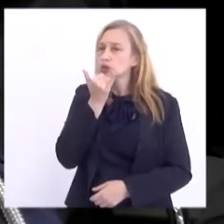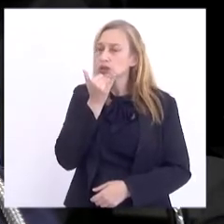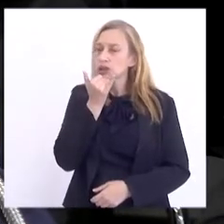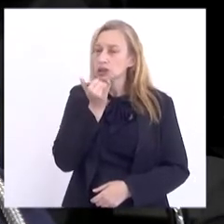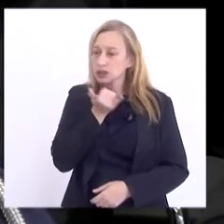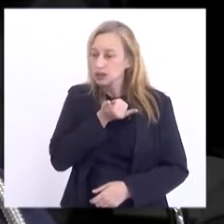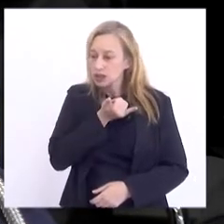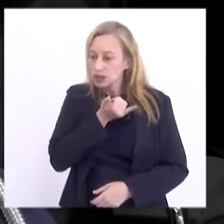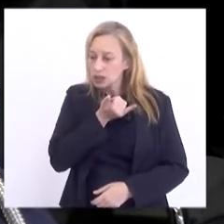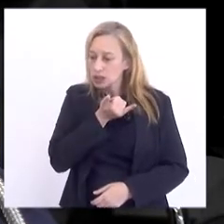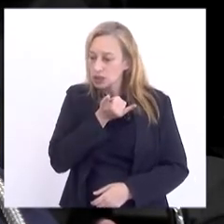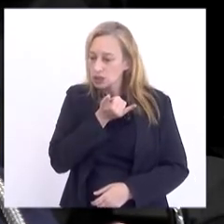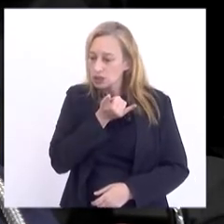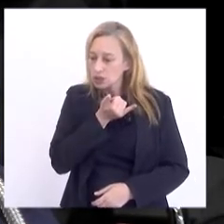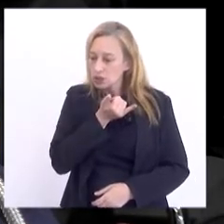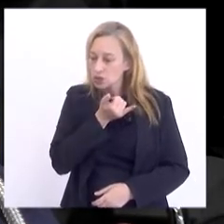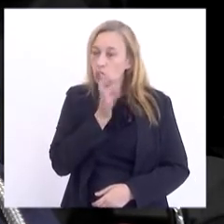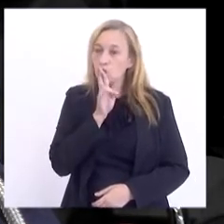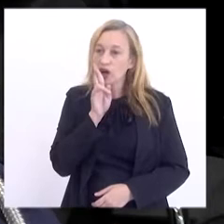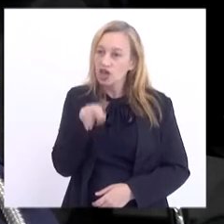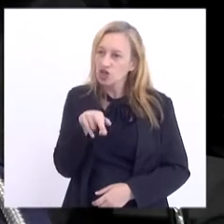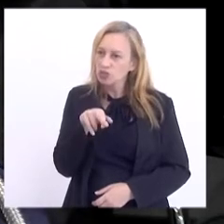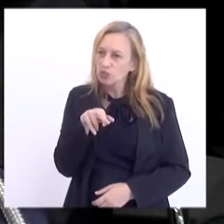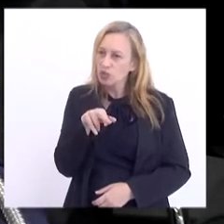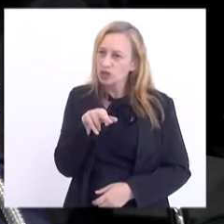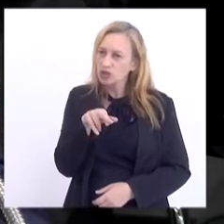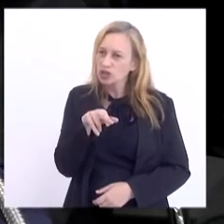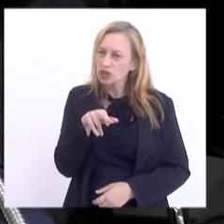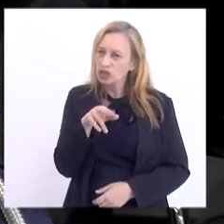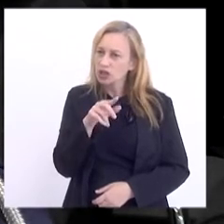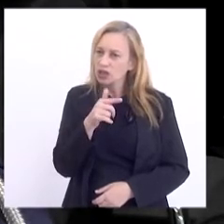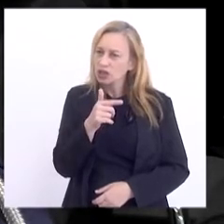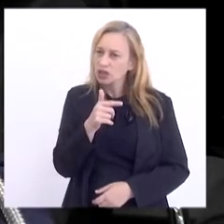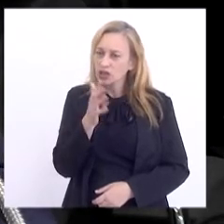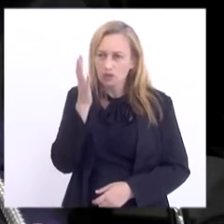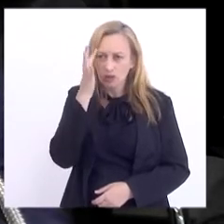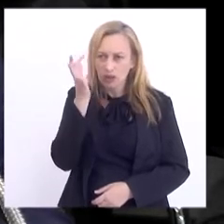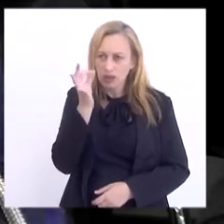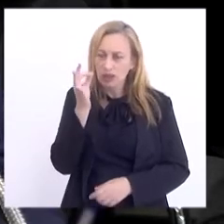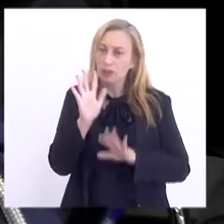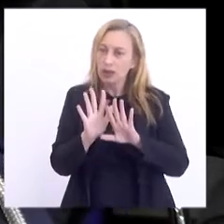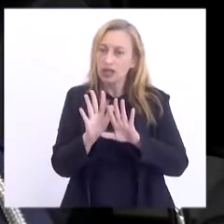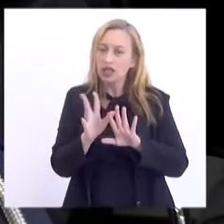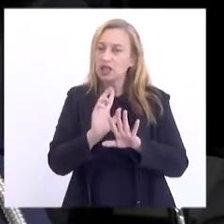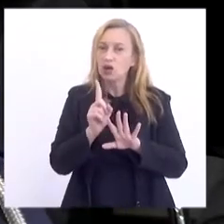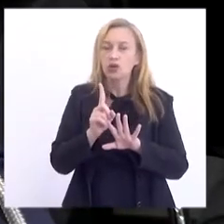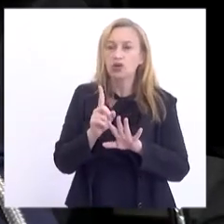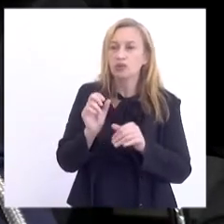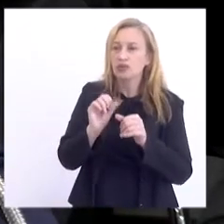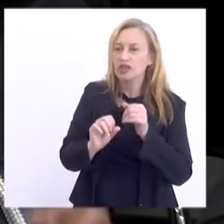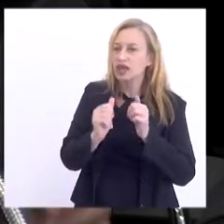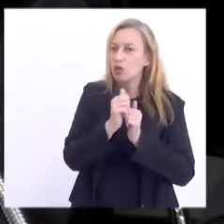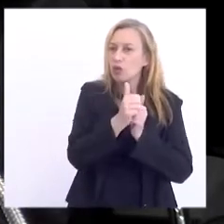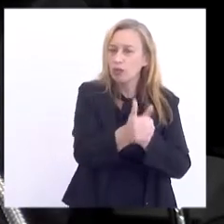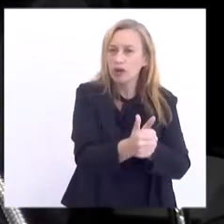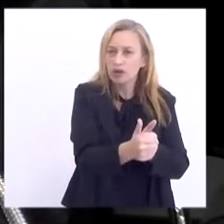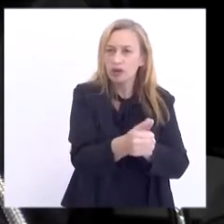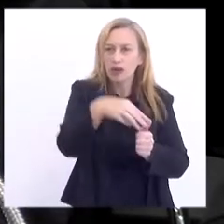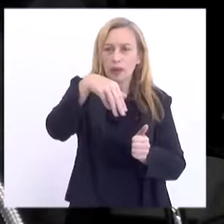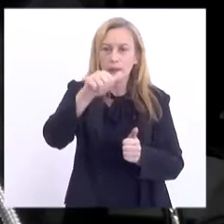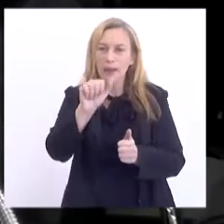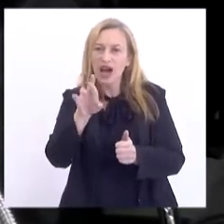eu passei uma uma resposta que vou cada nós não estamos fazendo acompanhamento